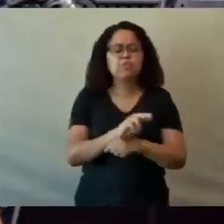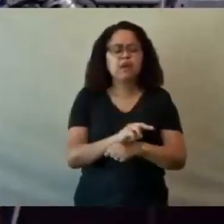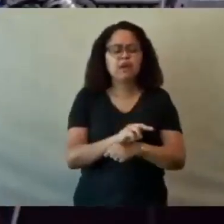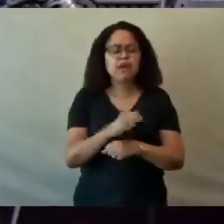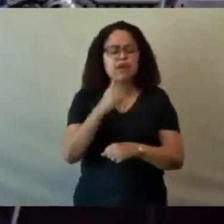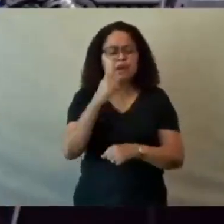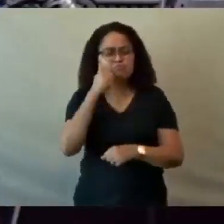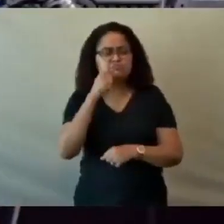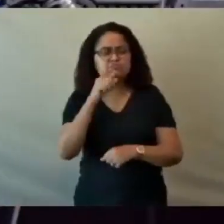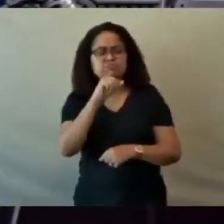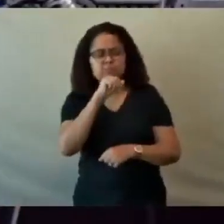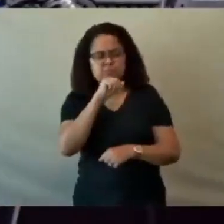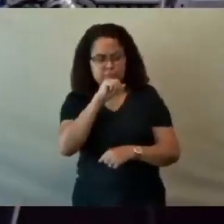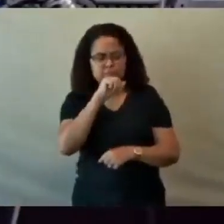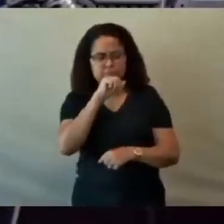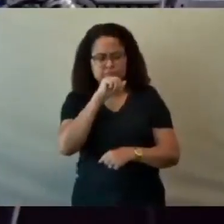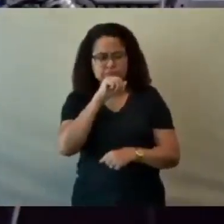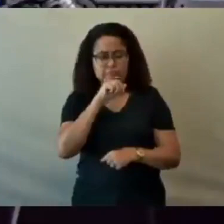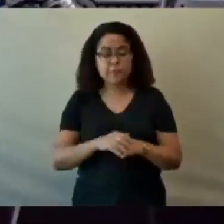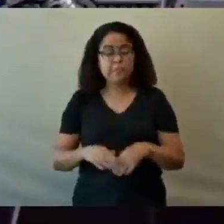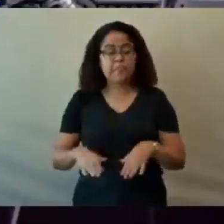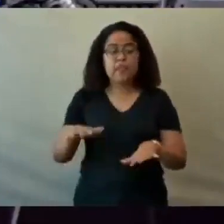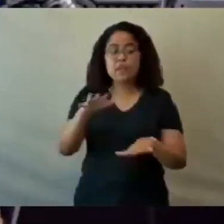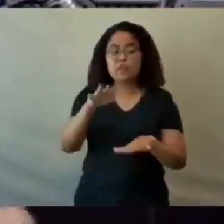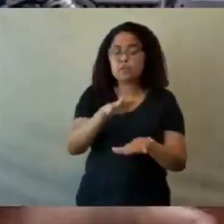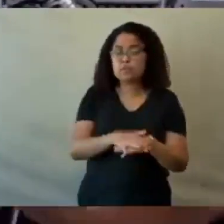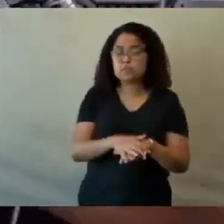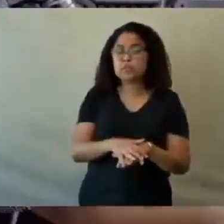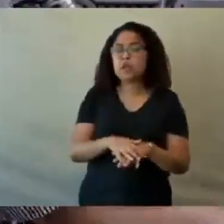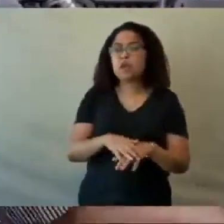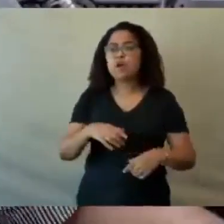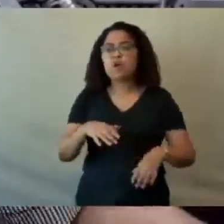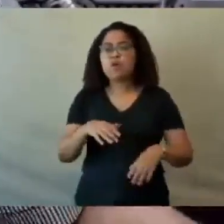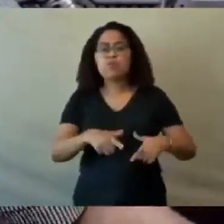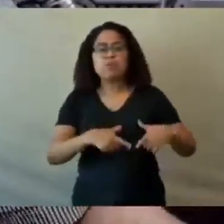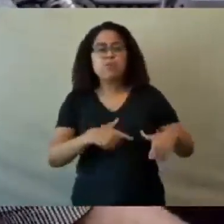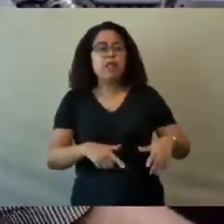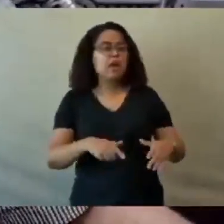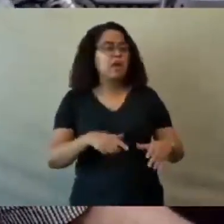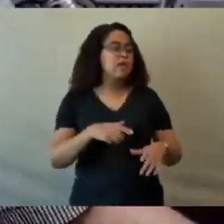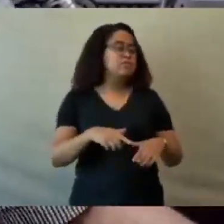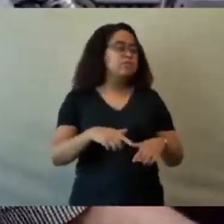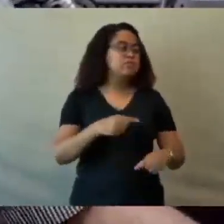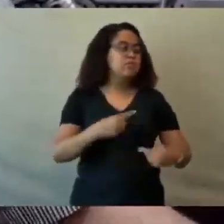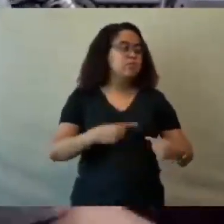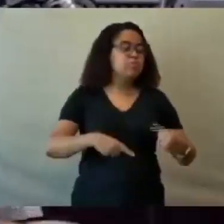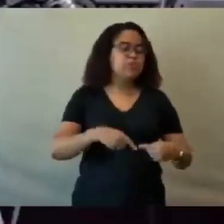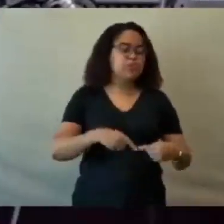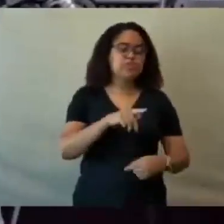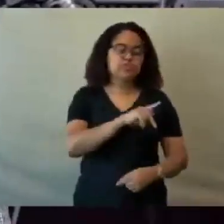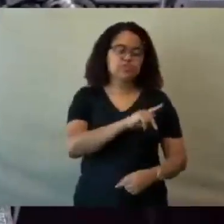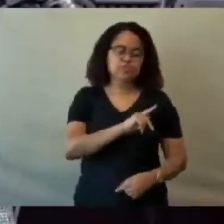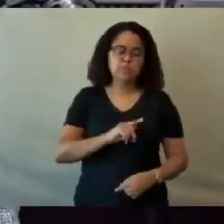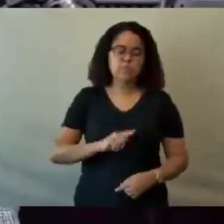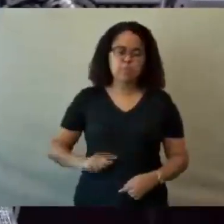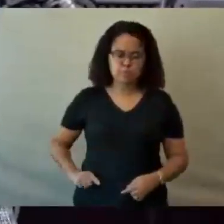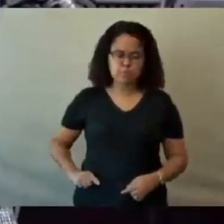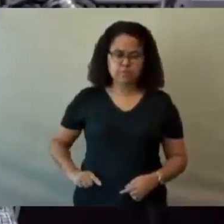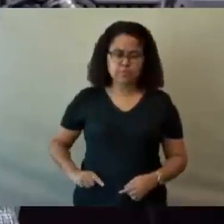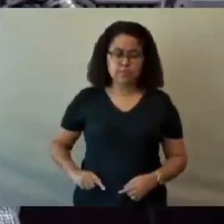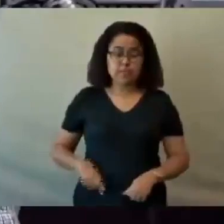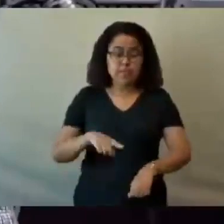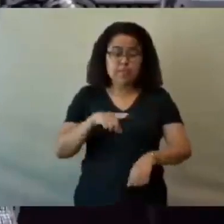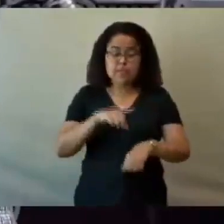inclusão é trabalhar políticas públicas. Nós temos que ter um olhar diferenciado nesse momento, agora, o que chega para a gente